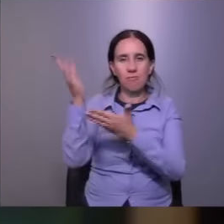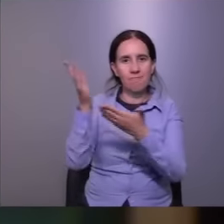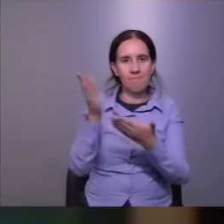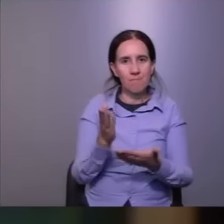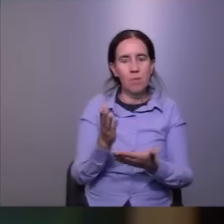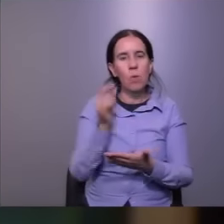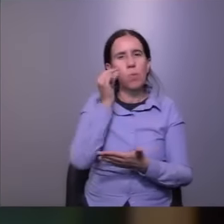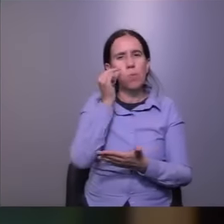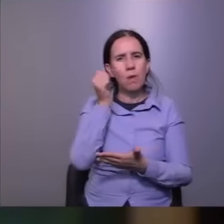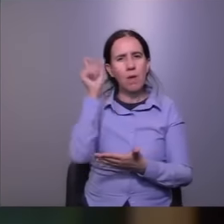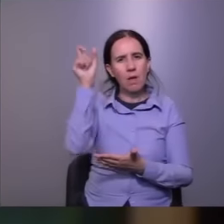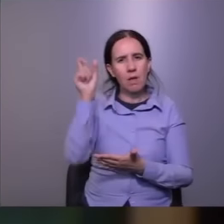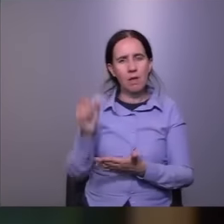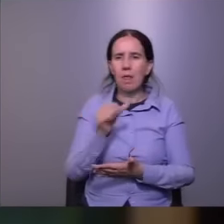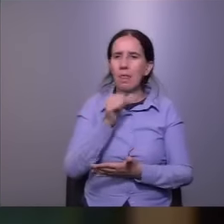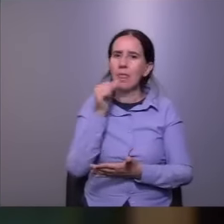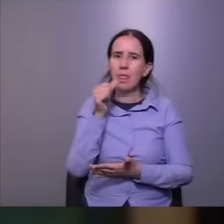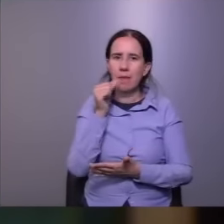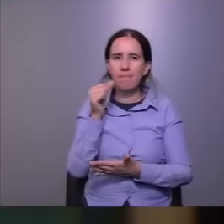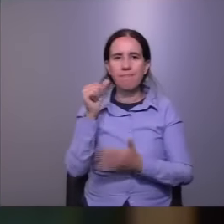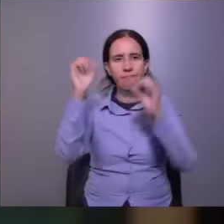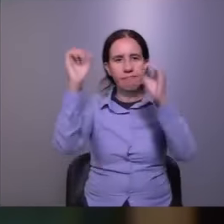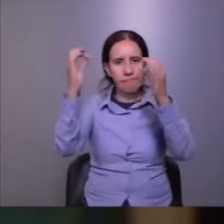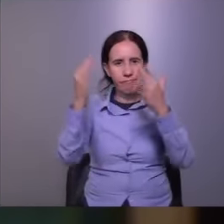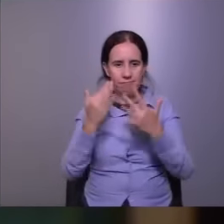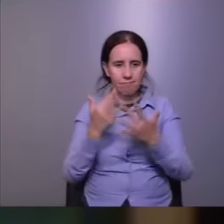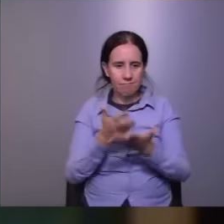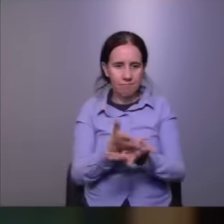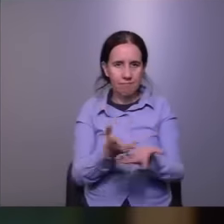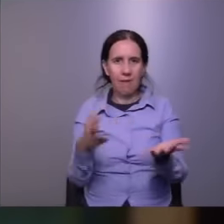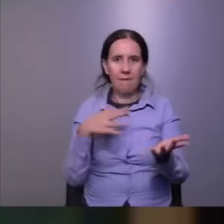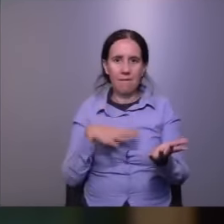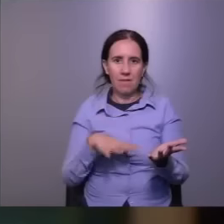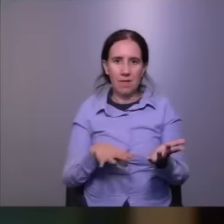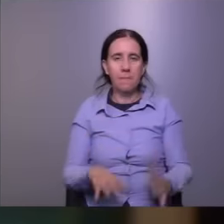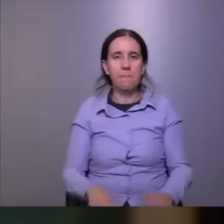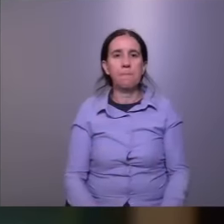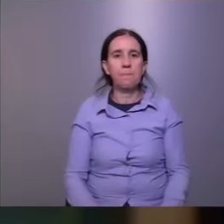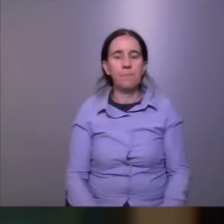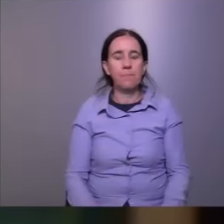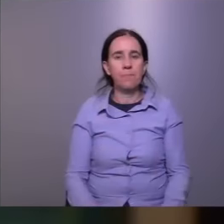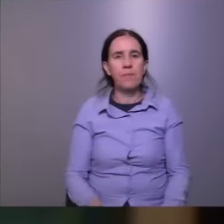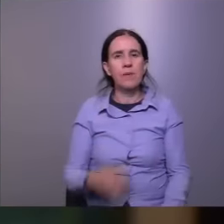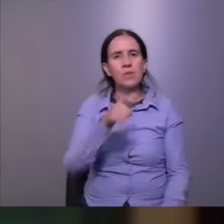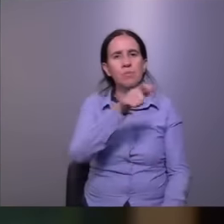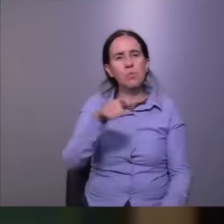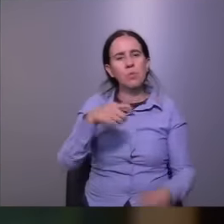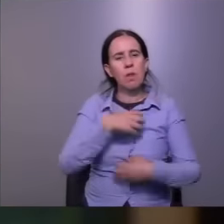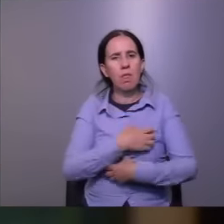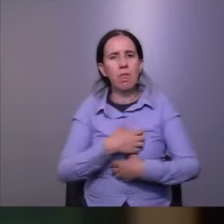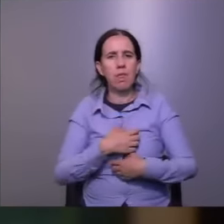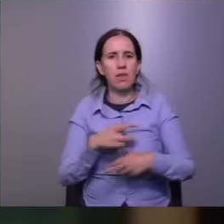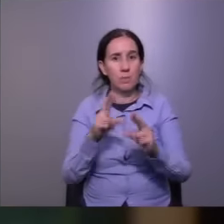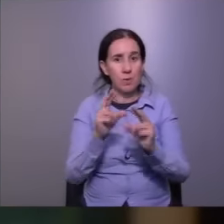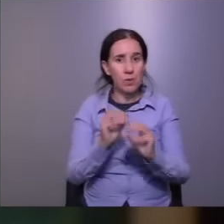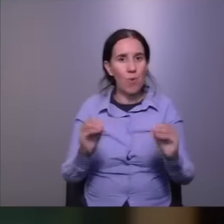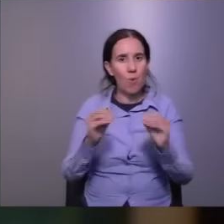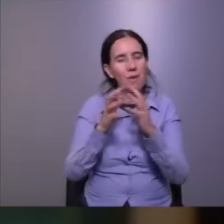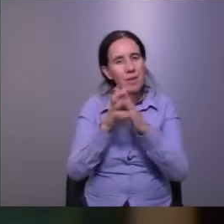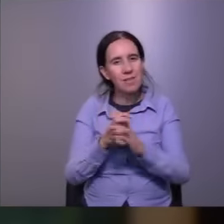homem novo. Na oração acolhemos essa vida divina com a qual o Pai, desde sempre, nos quis